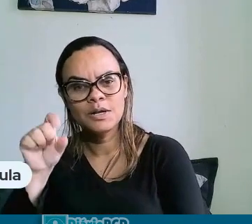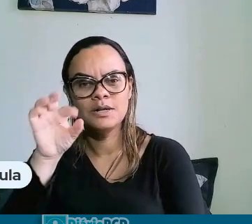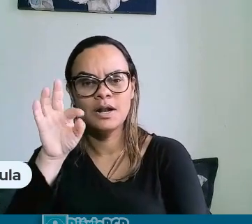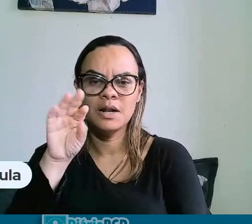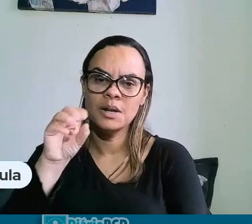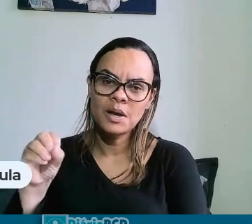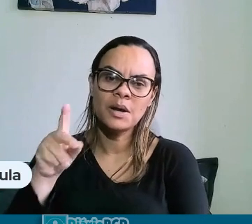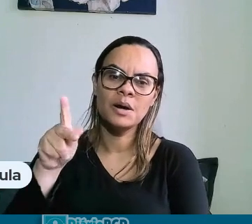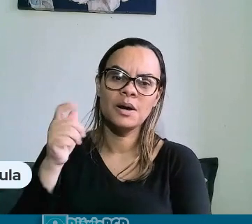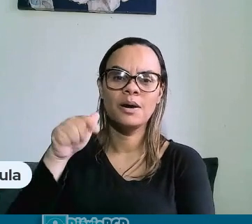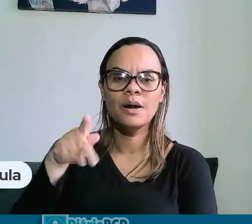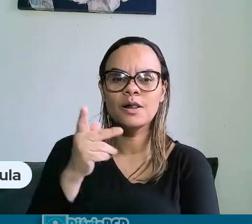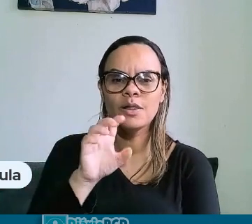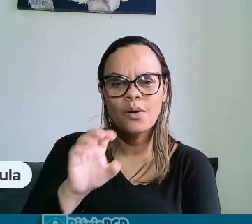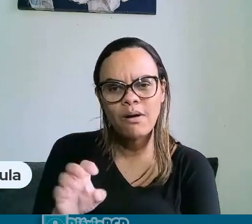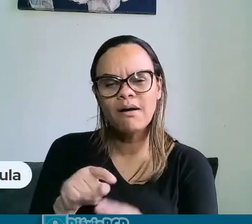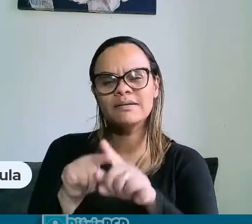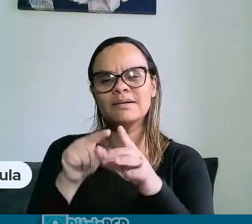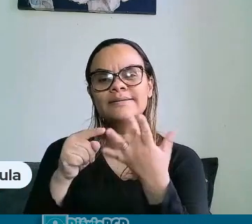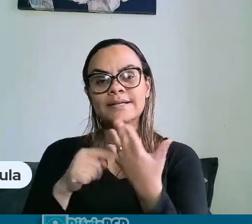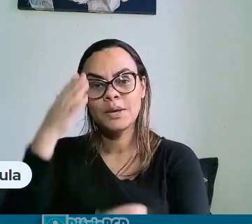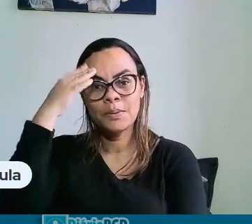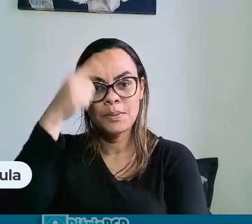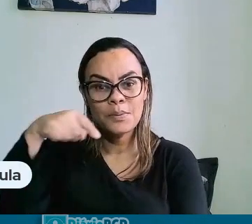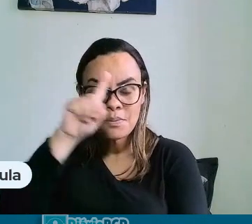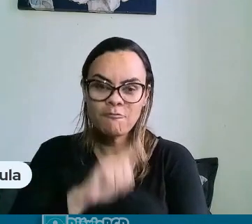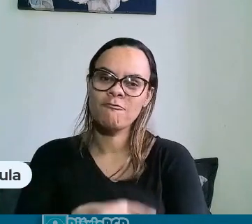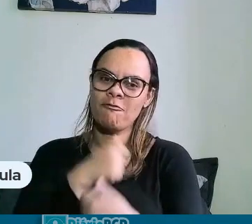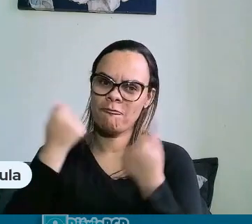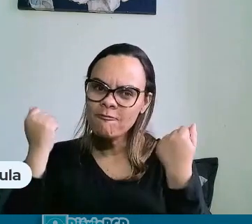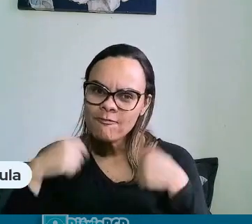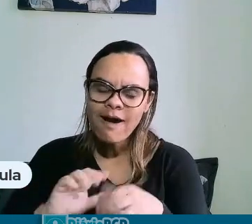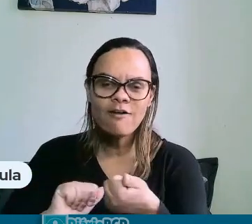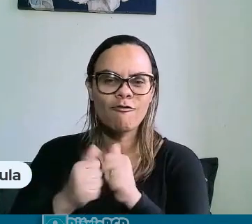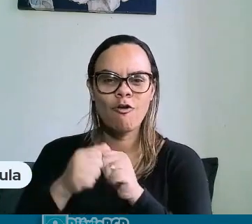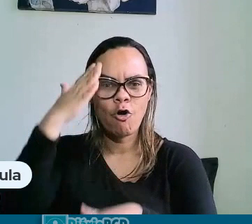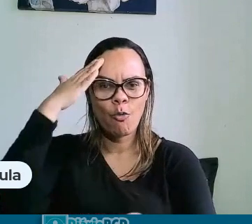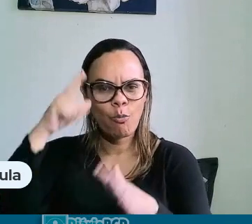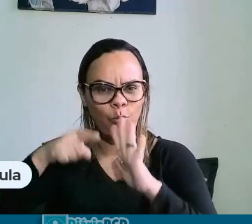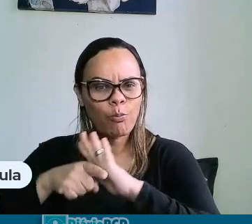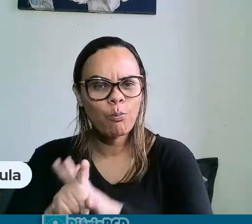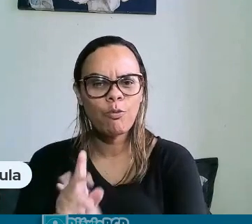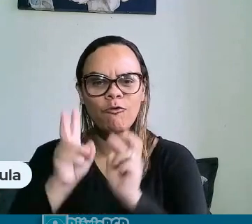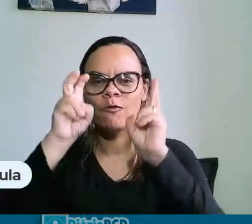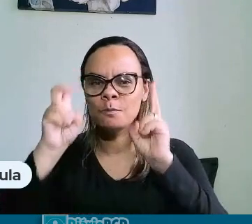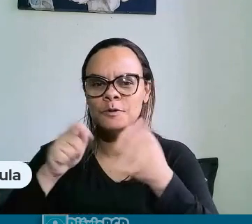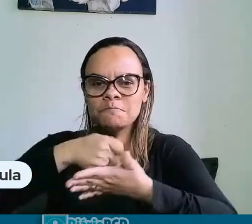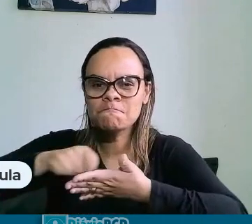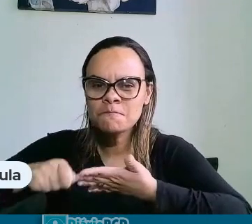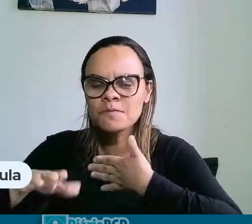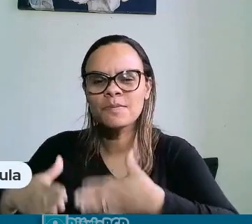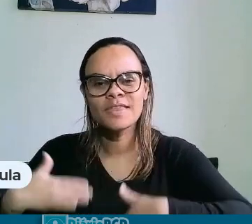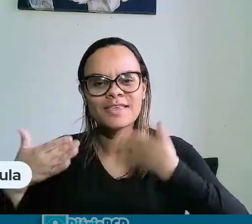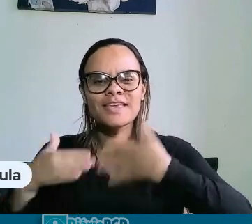pelo Roque Antônio Carrasa, saibam que eles sabem do que eles estão avaliando, do que eles estão escrevendo. Eu tenho muita alegria em